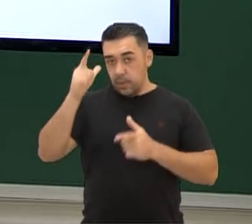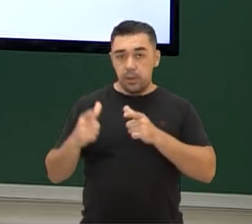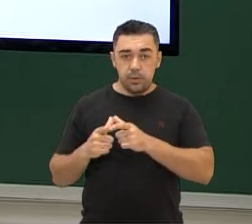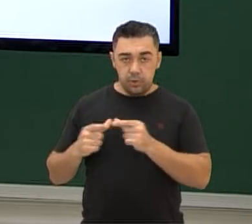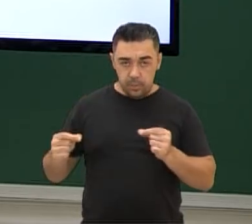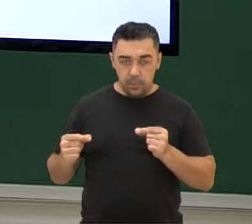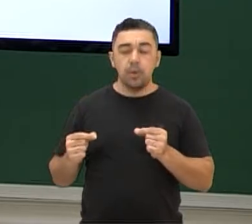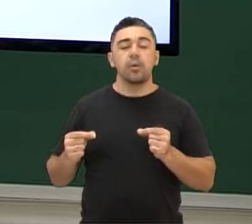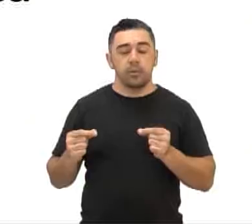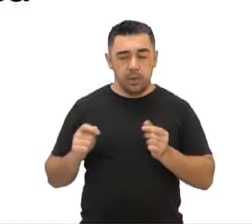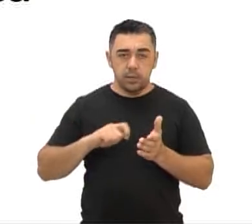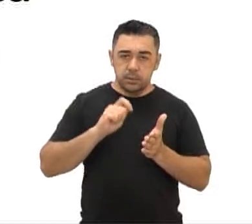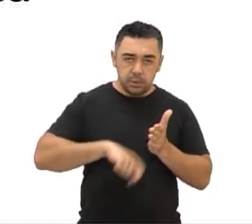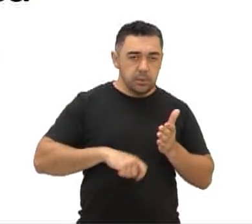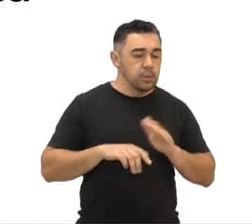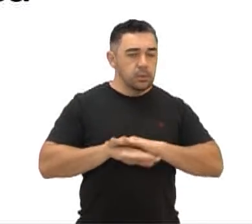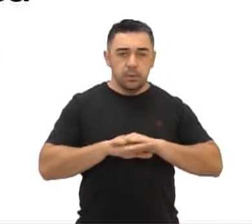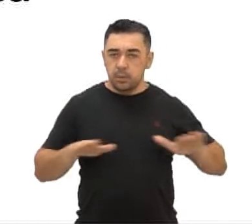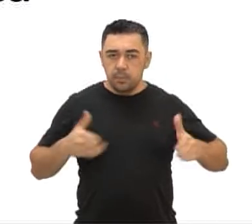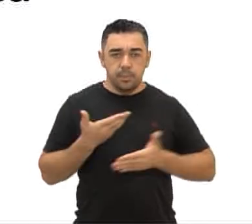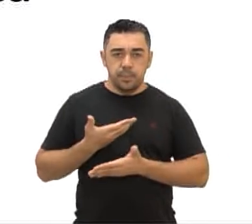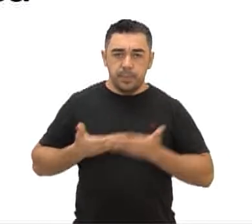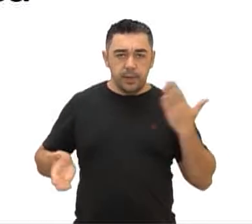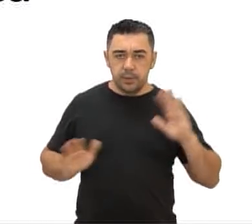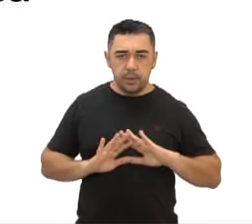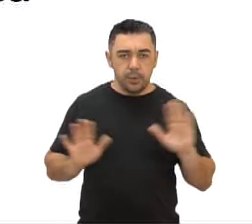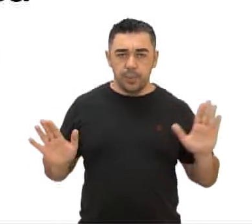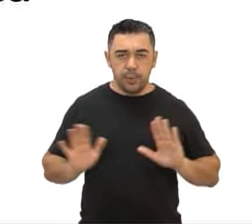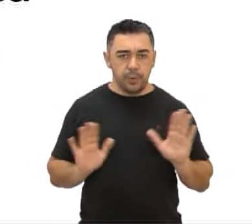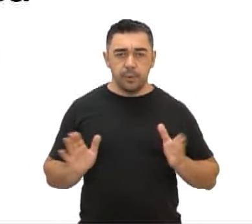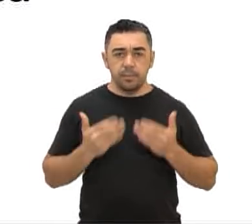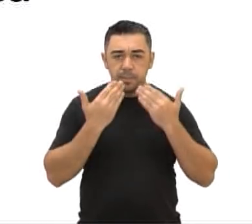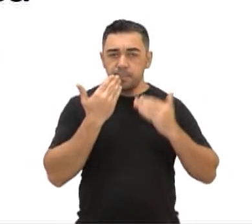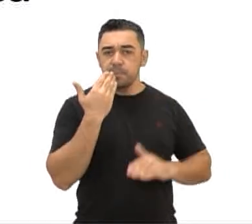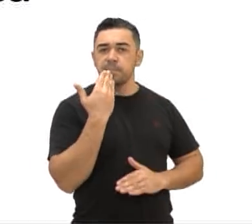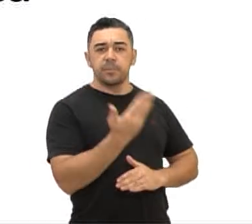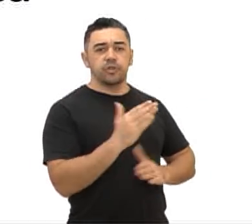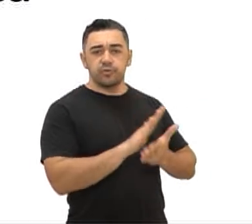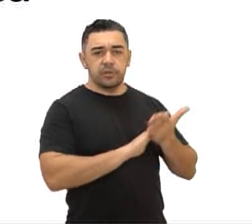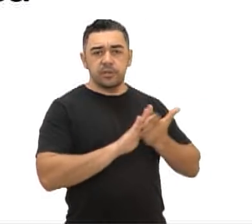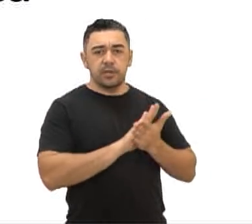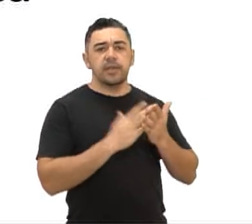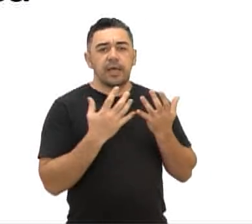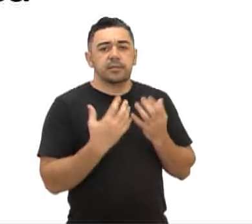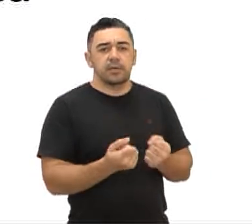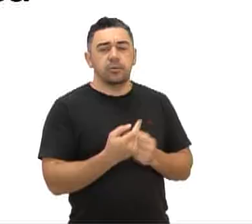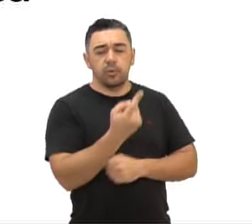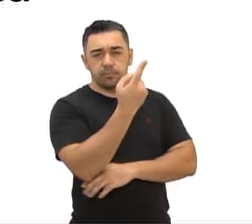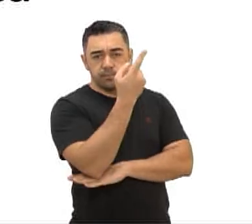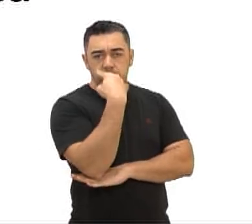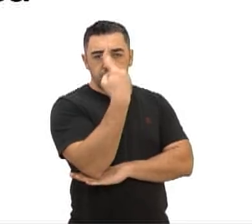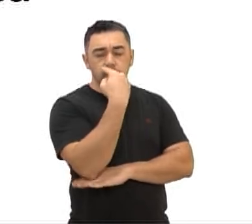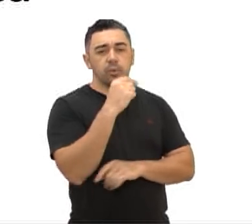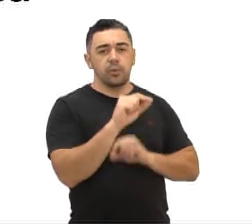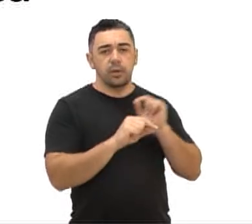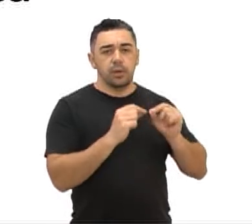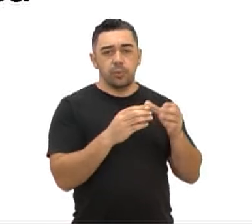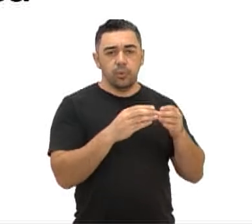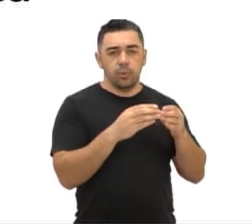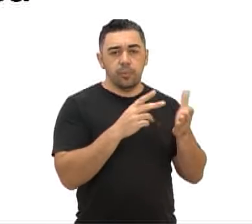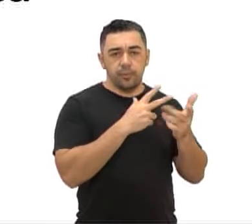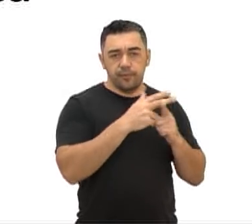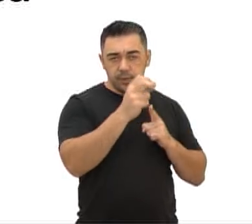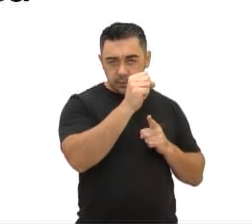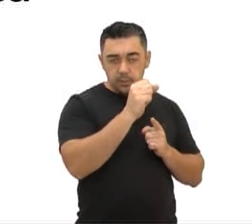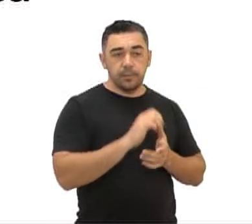Japão se renderam incondicionalmente. Ou seja, eles aceitaram as imposições dos vencedores.